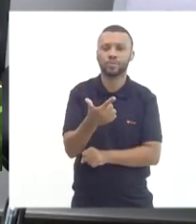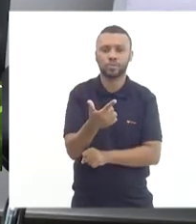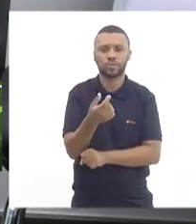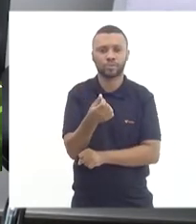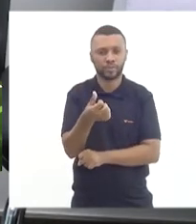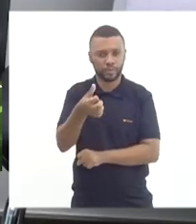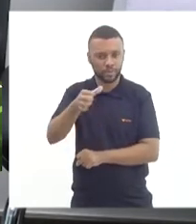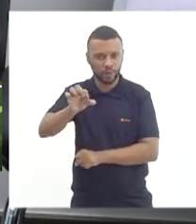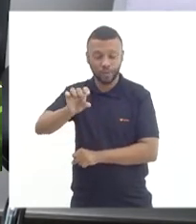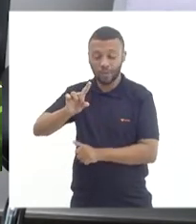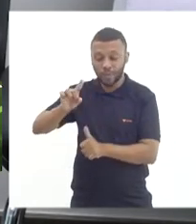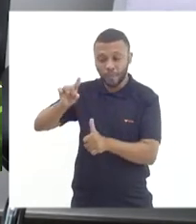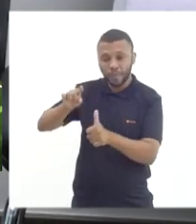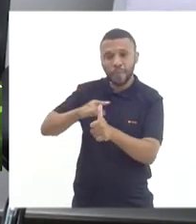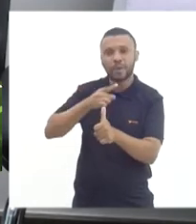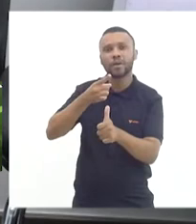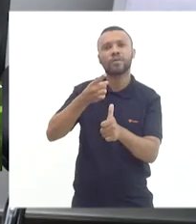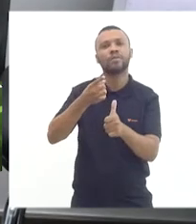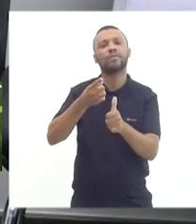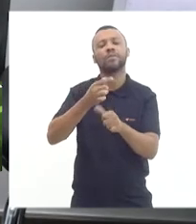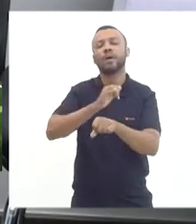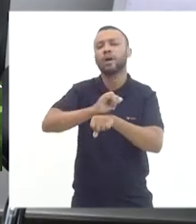sido um dos primeiros instrumentos